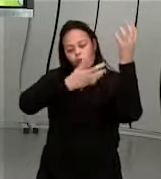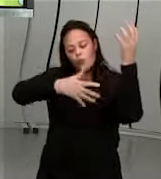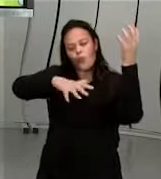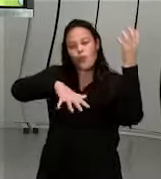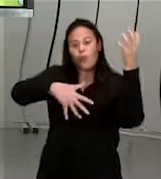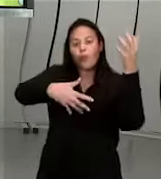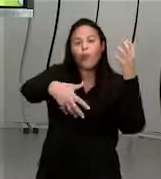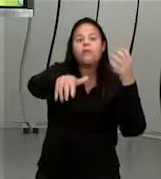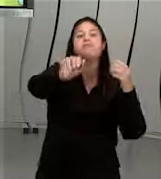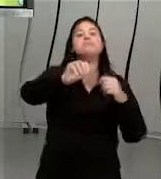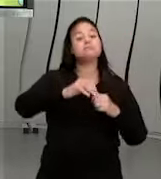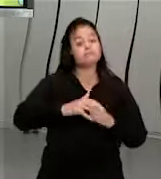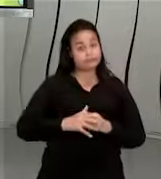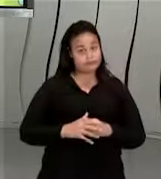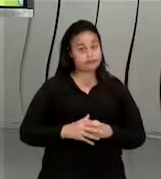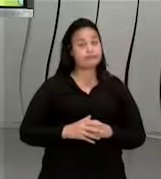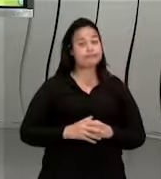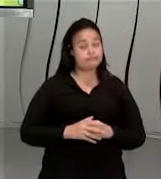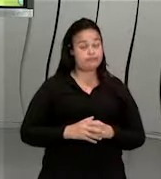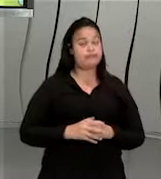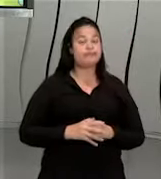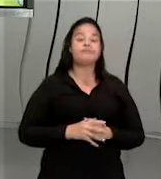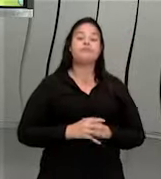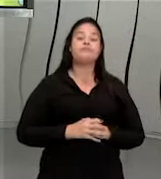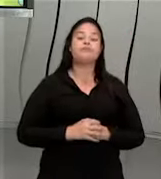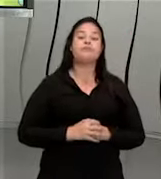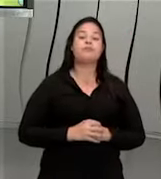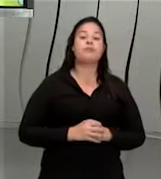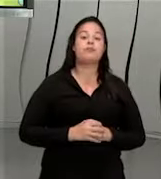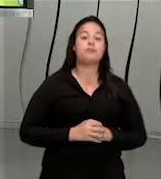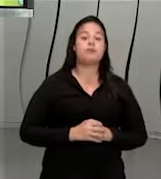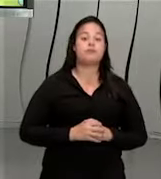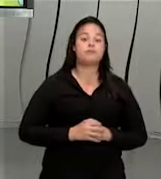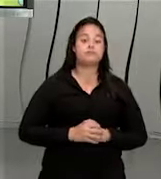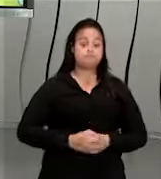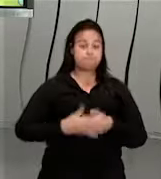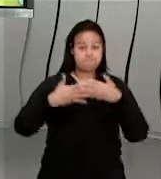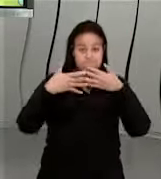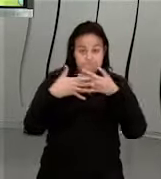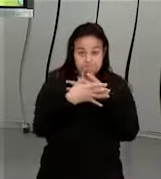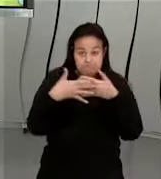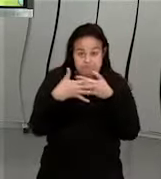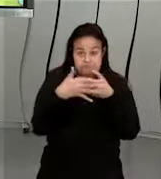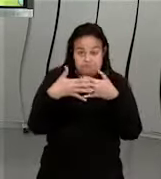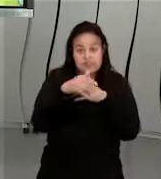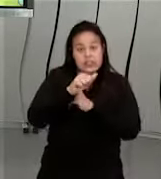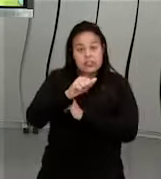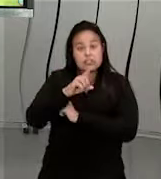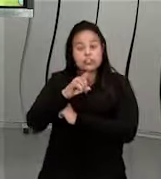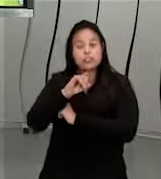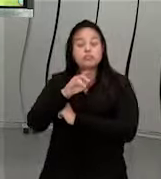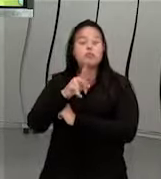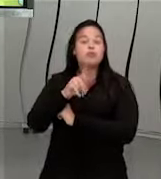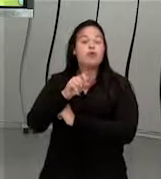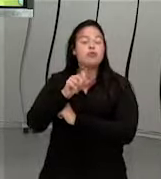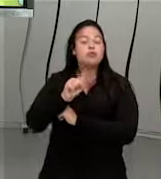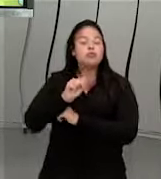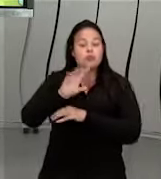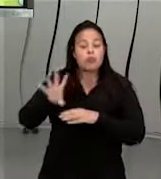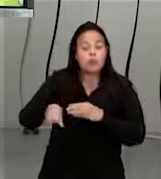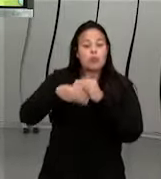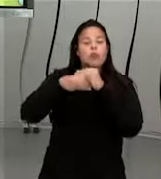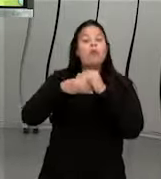O tecido adiposo tem a função também de armazenamento de energia.